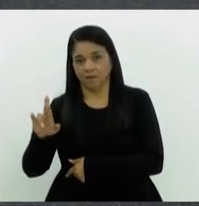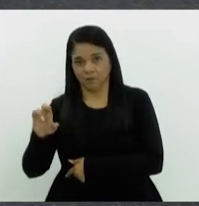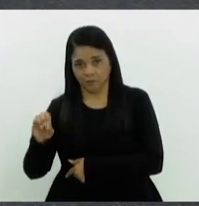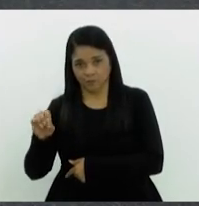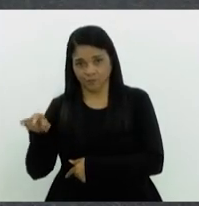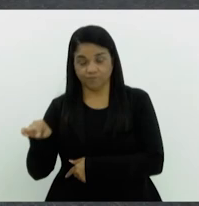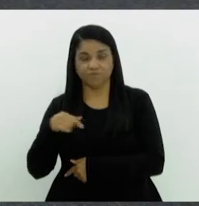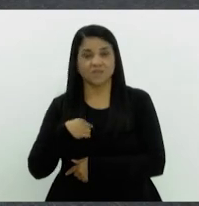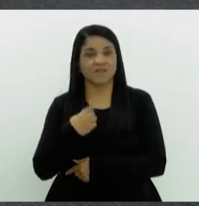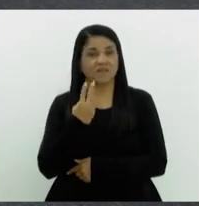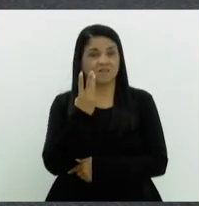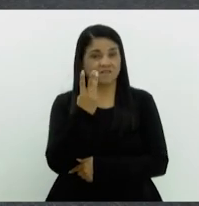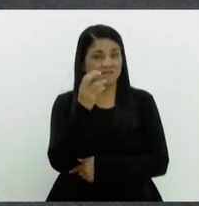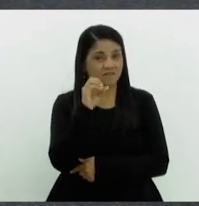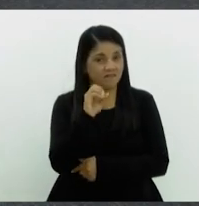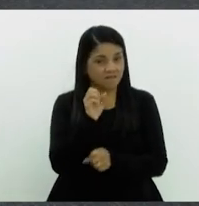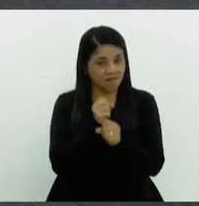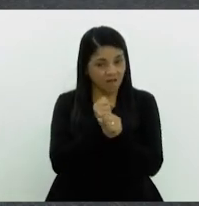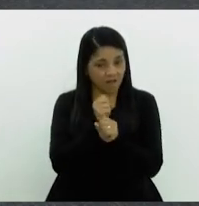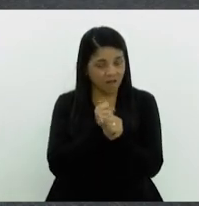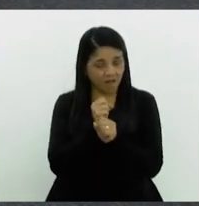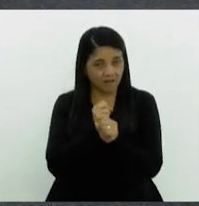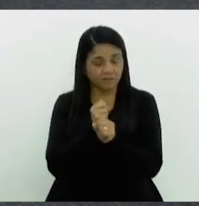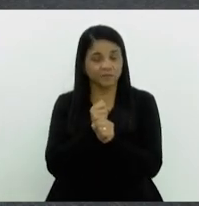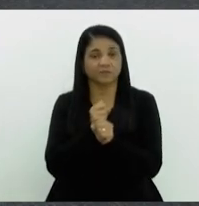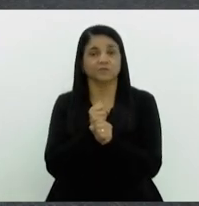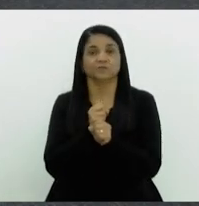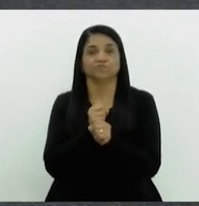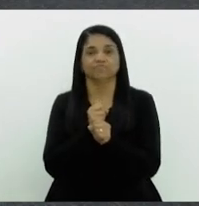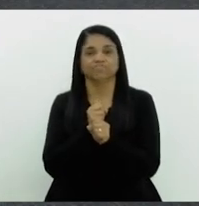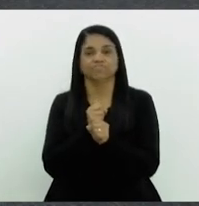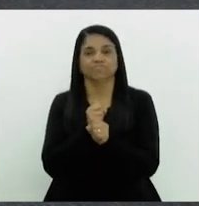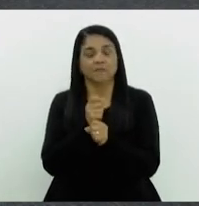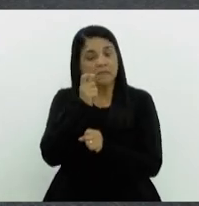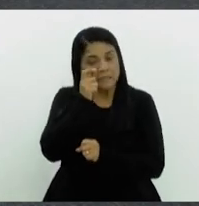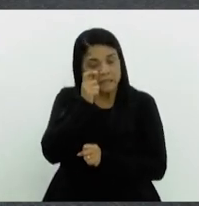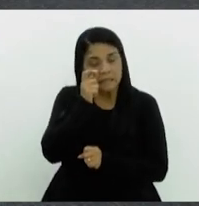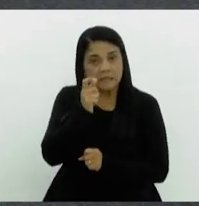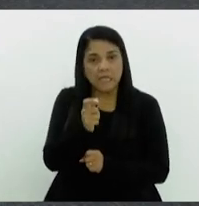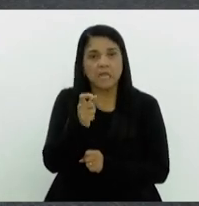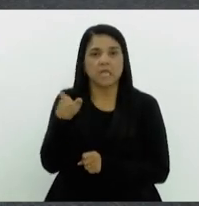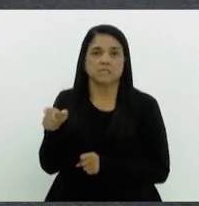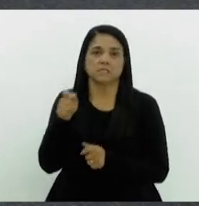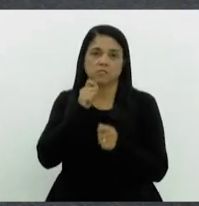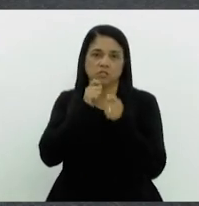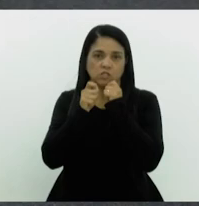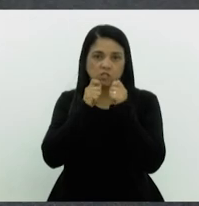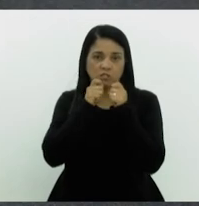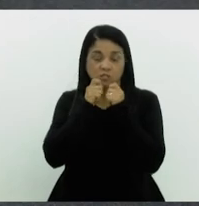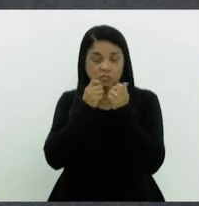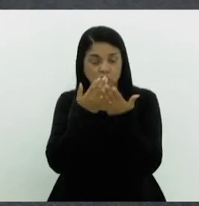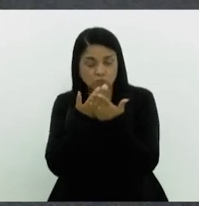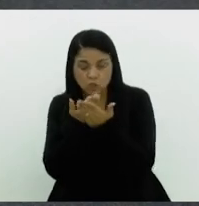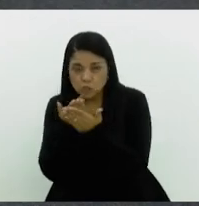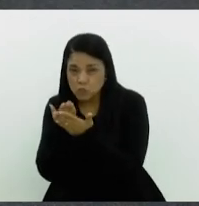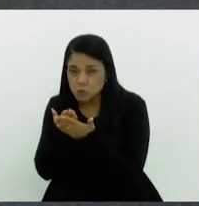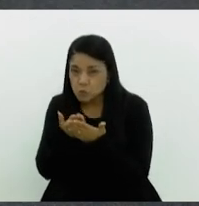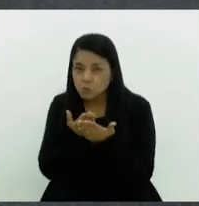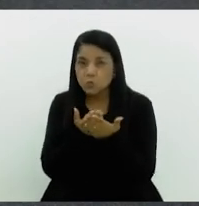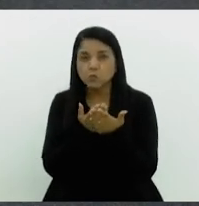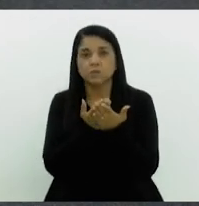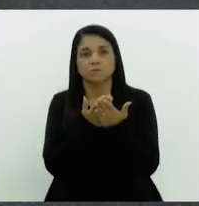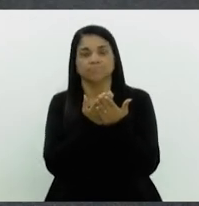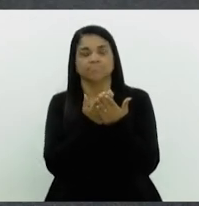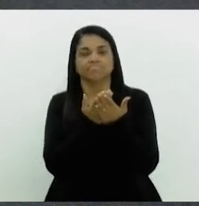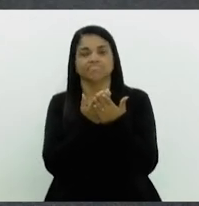3 décadas que falou aqui o Carlos Mink, se interessa e estuda a questão